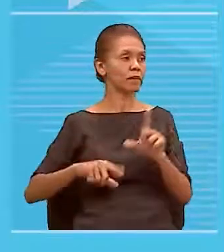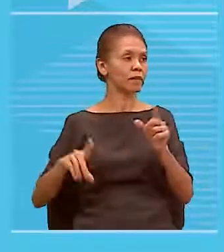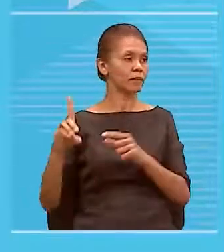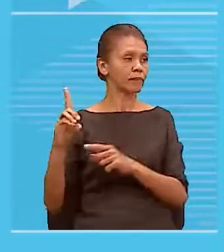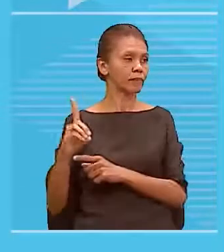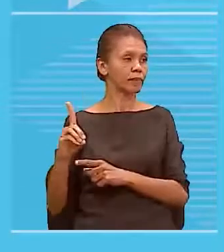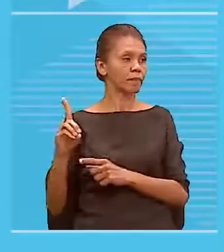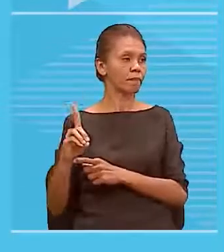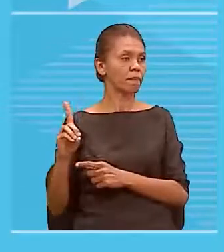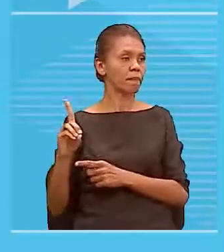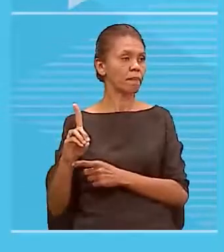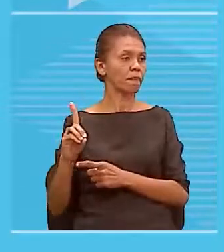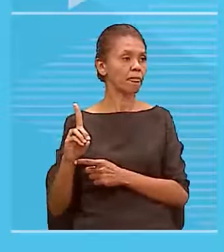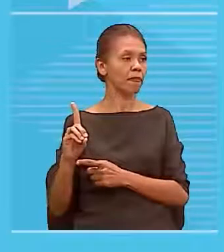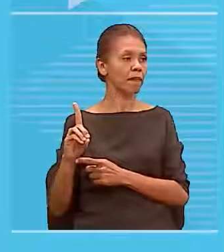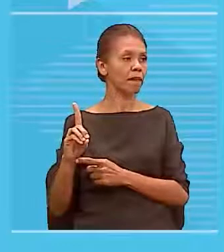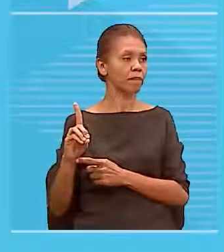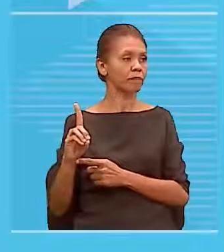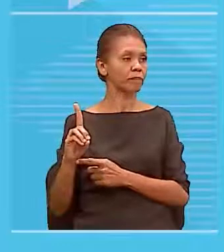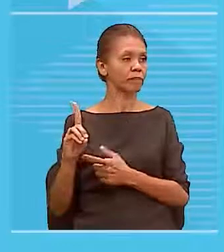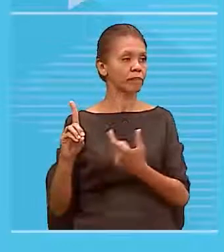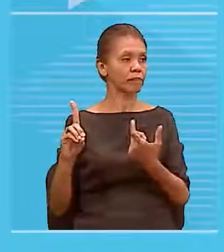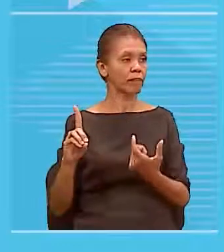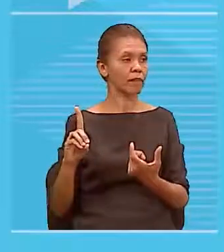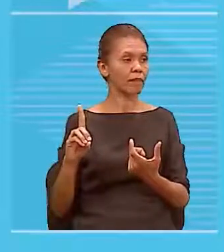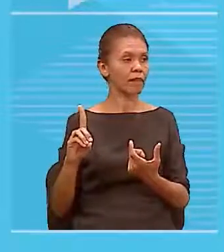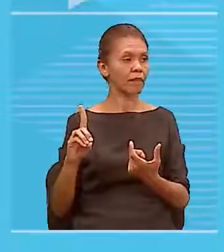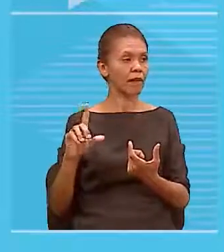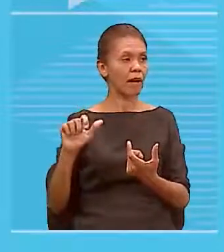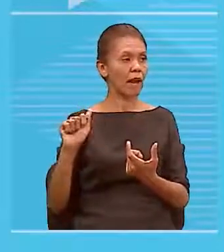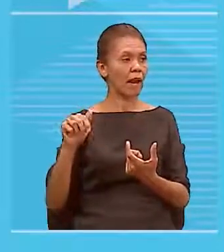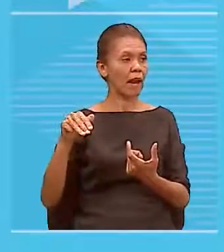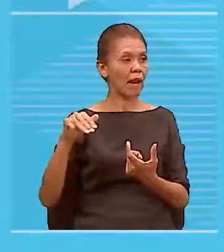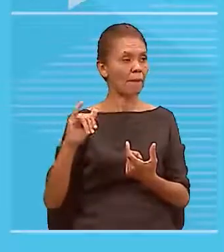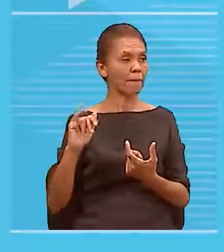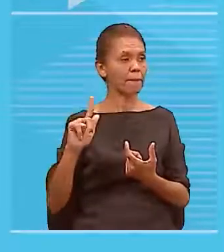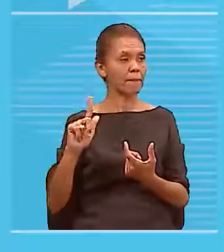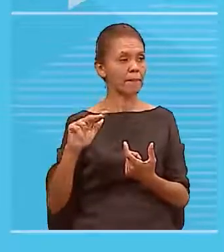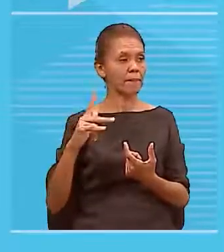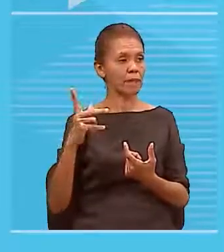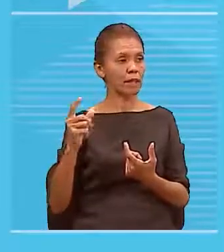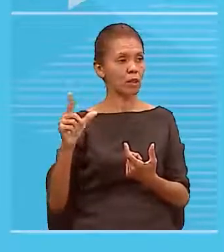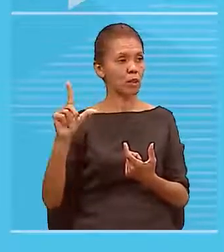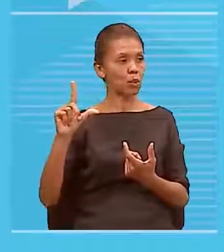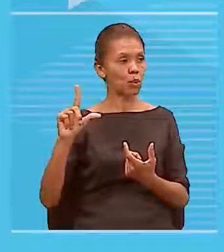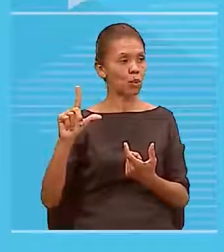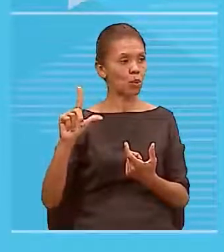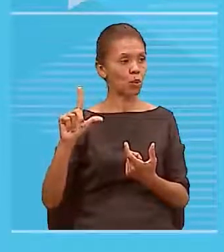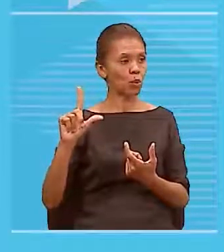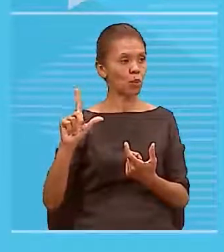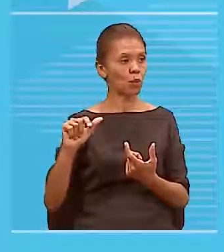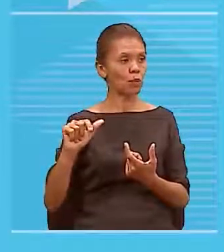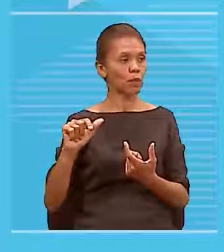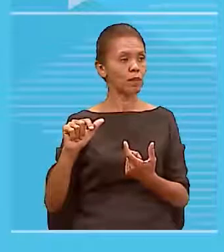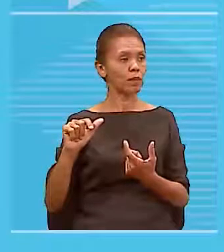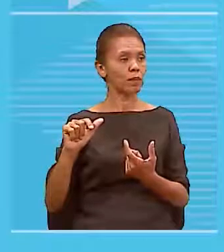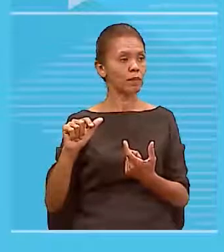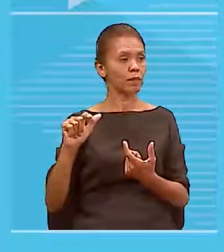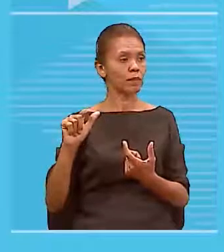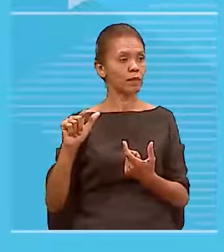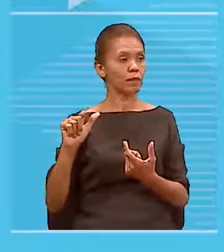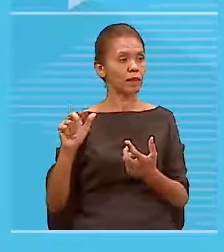o emprego do diminutivo amiguinhos ressalta a atitude crítica da mãe